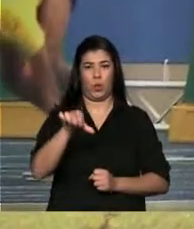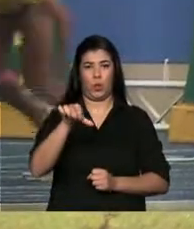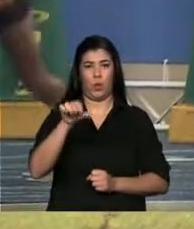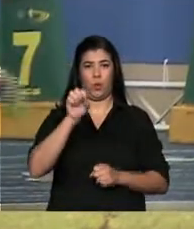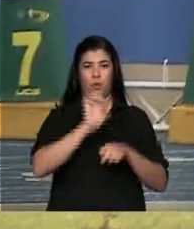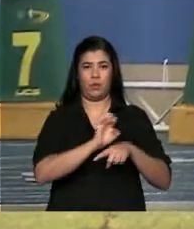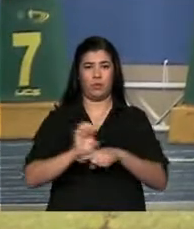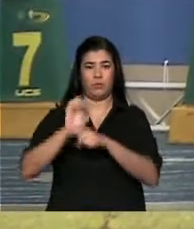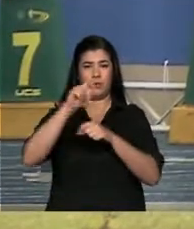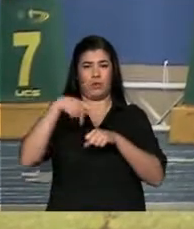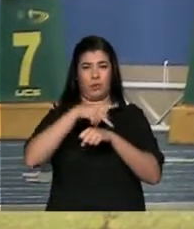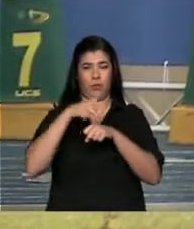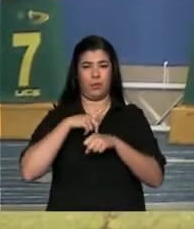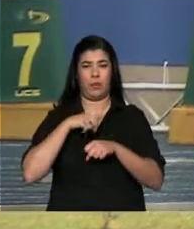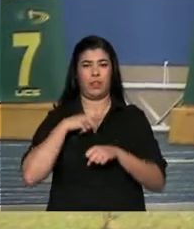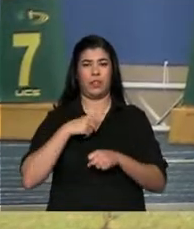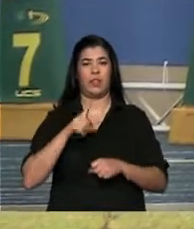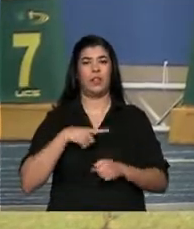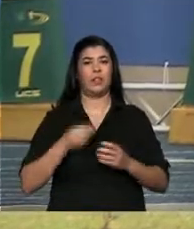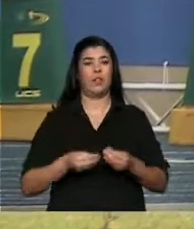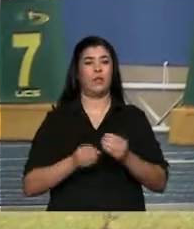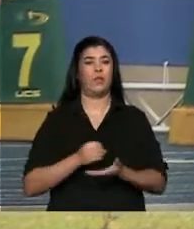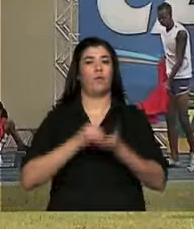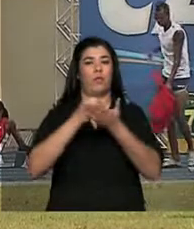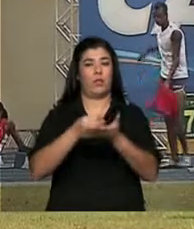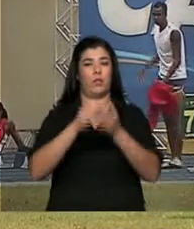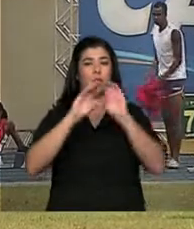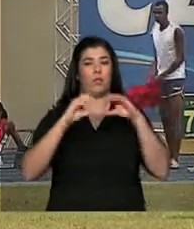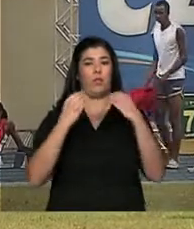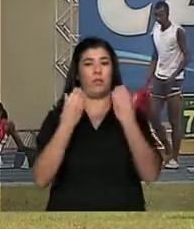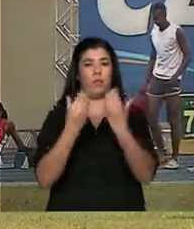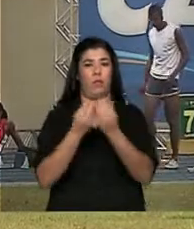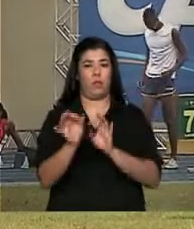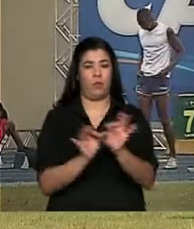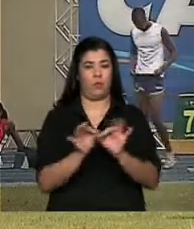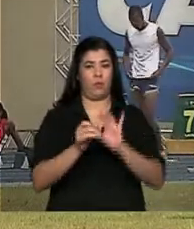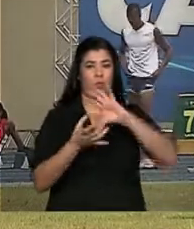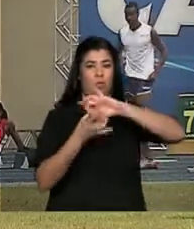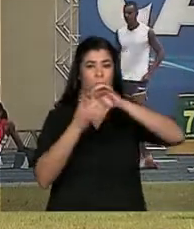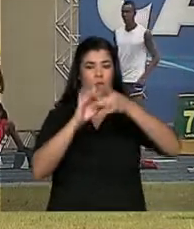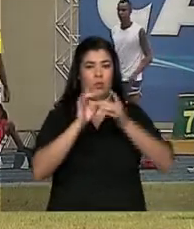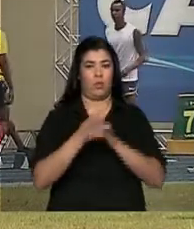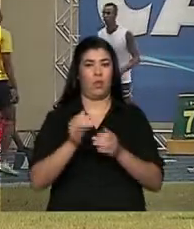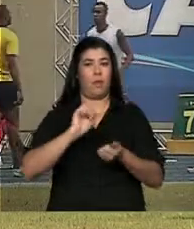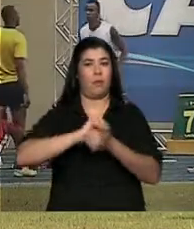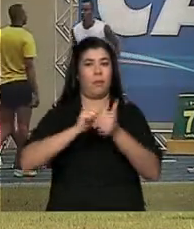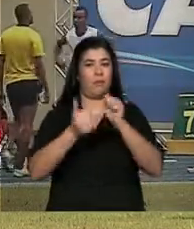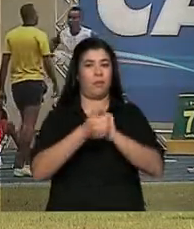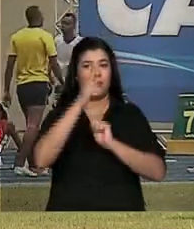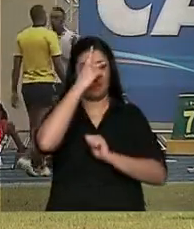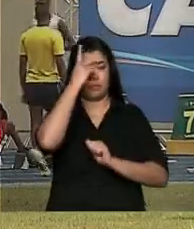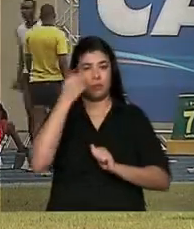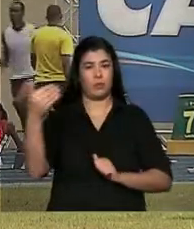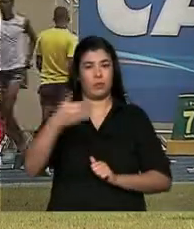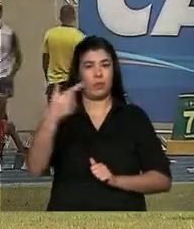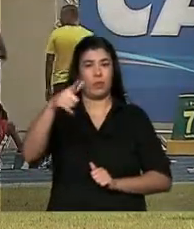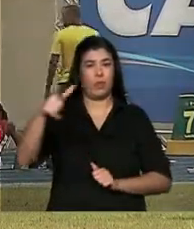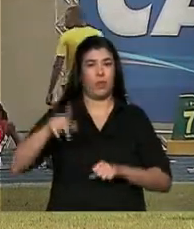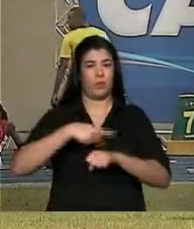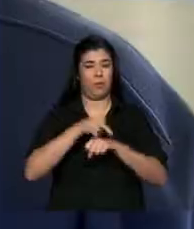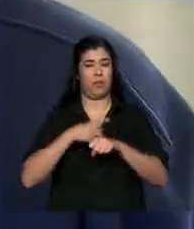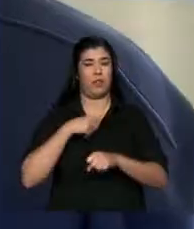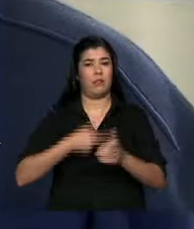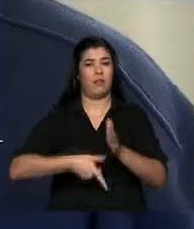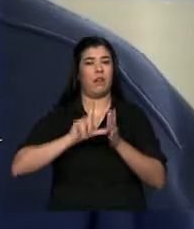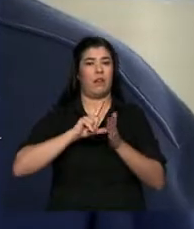estão entre as opções oferecidas pelo Comitê Organizador das Olimpíadas para a aclimatação de delegações estrangeiras antes das